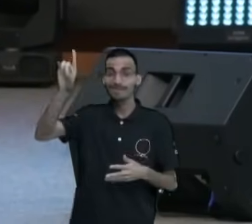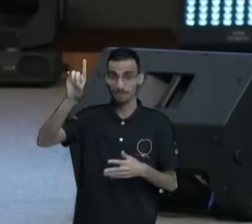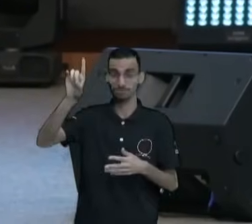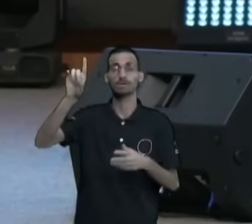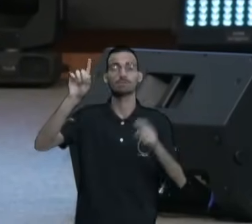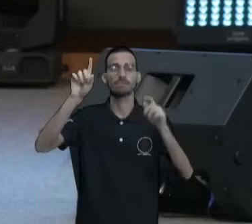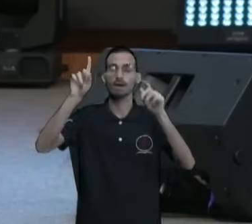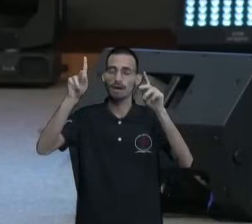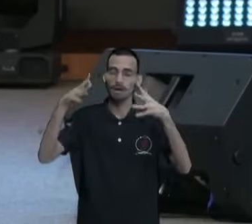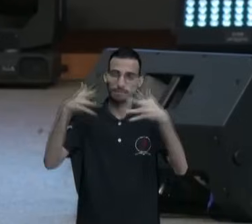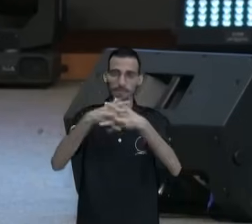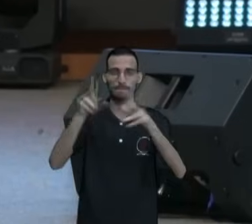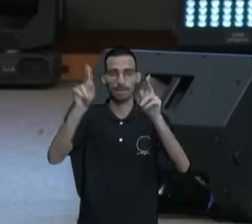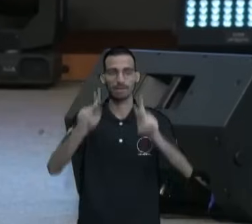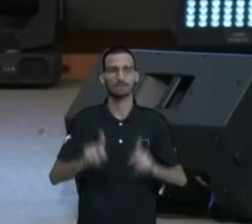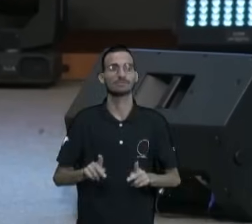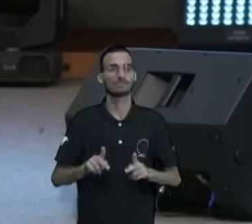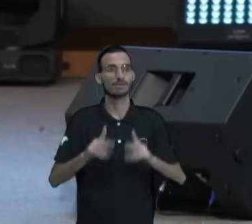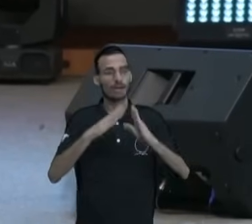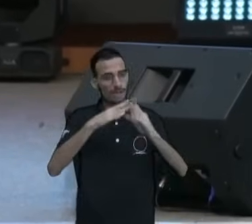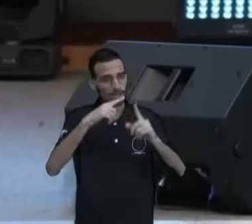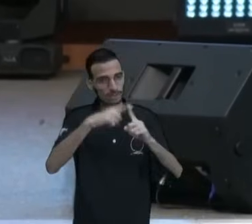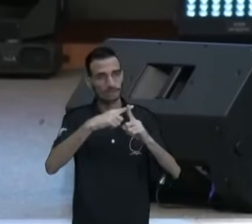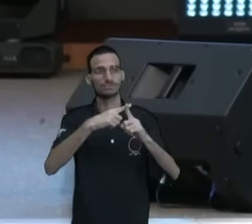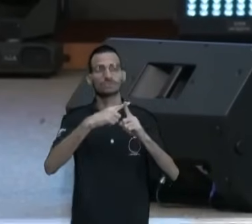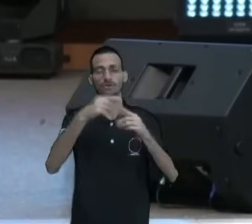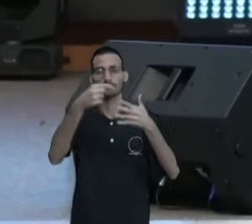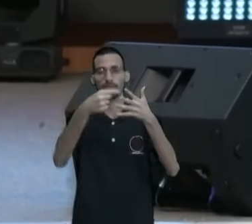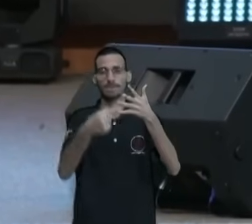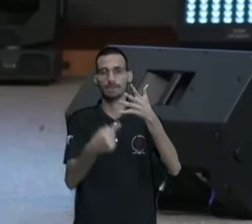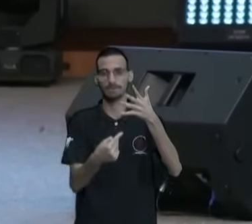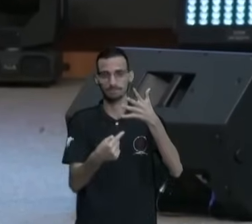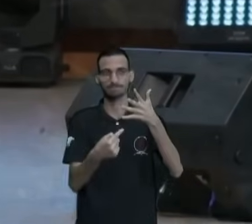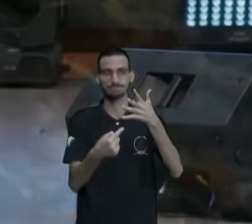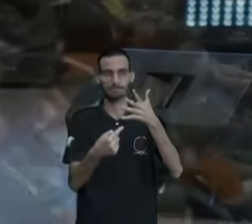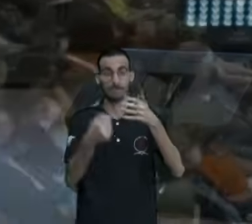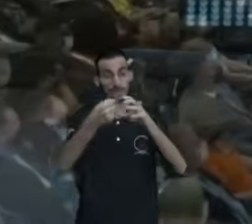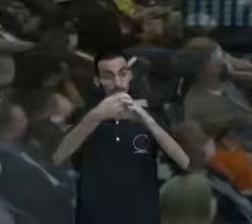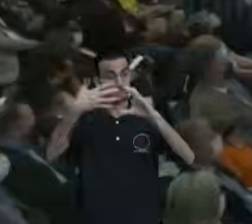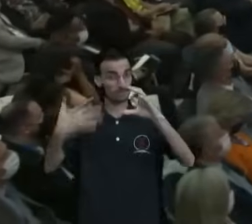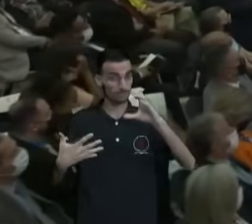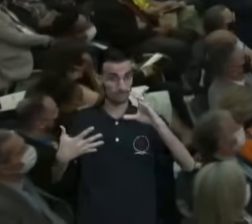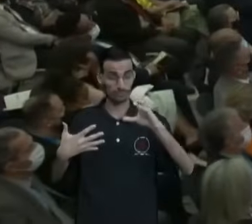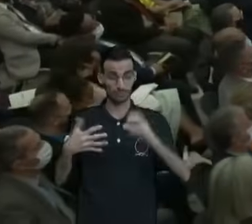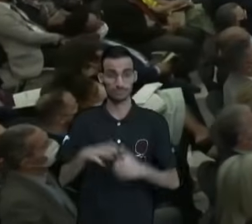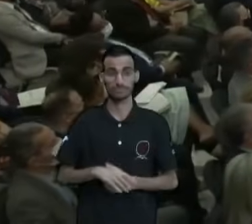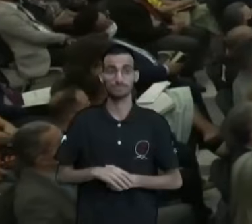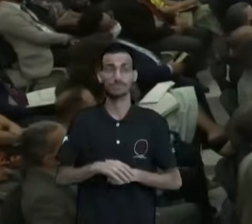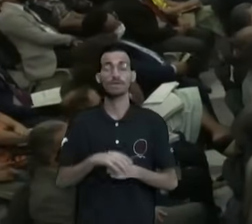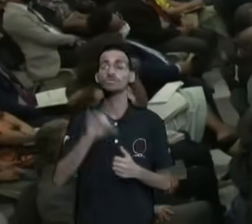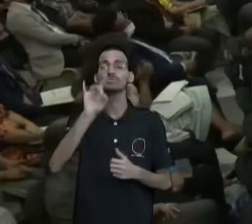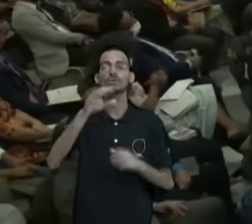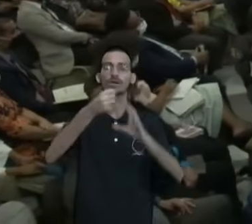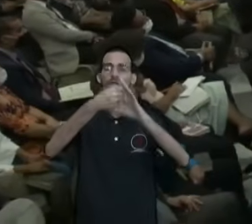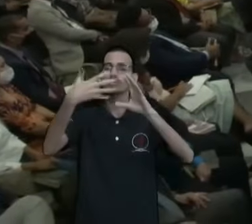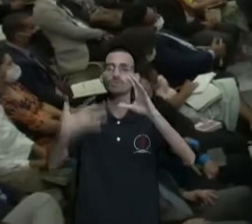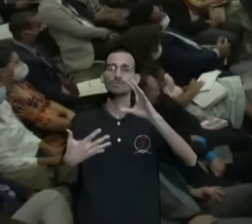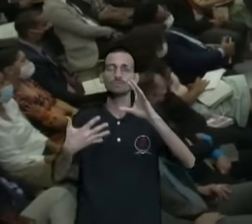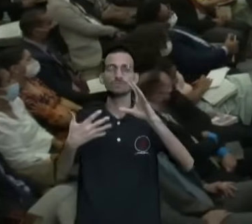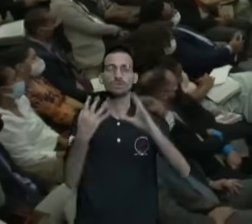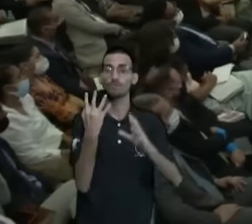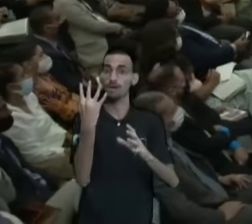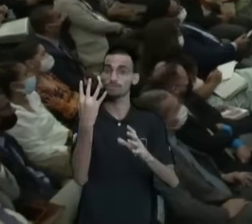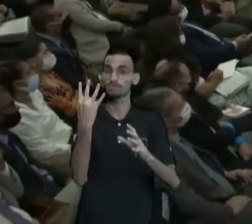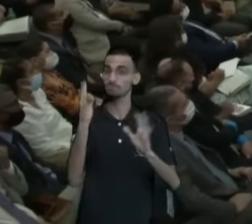quarta característica presta atenção isso aqui eu vou dar quatro só quatro não possuem